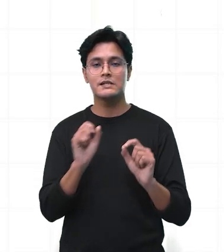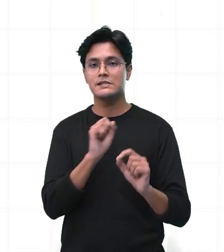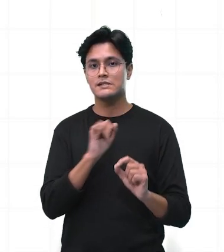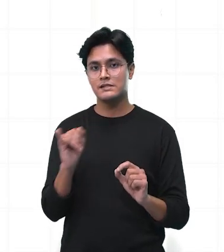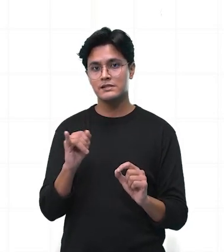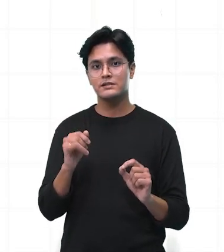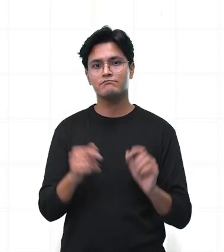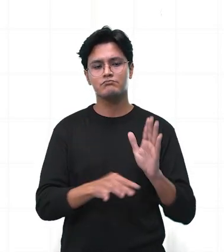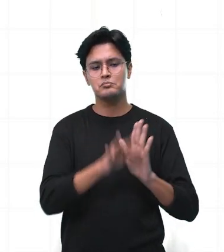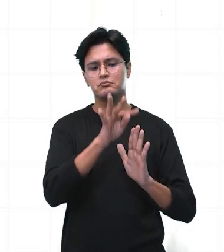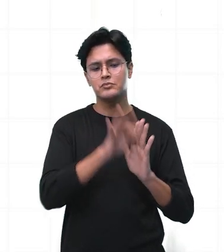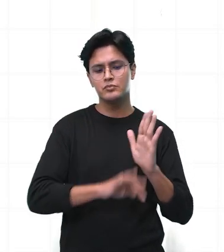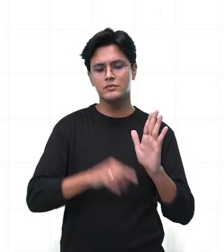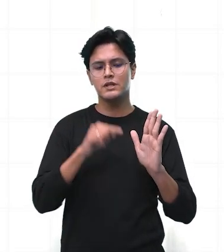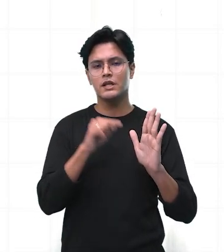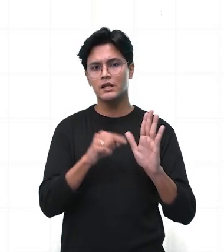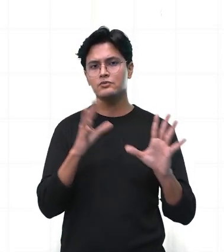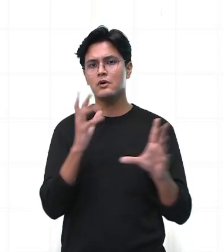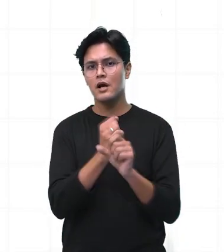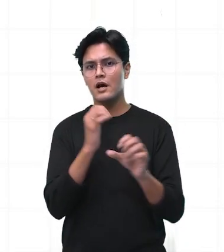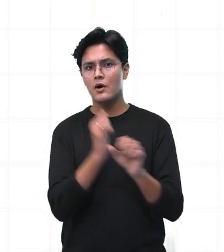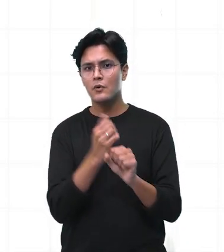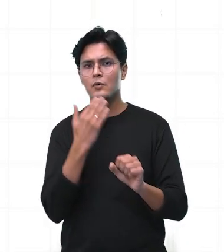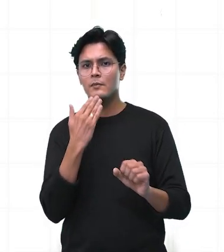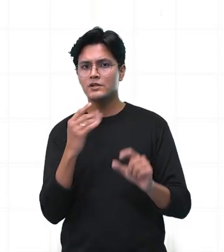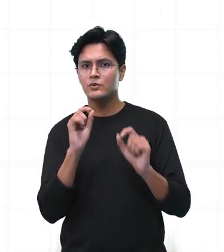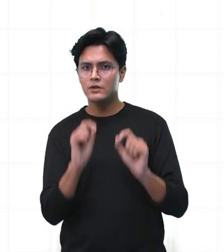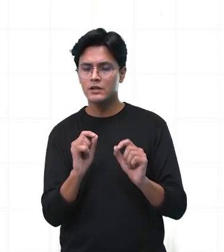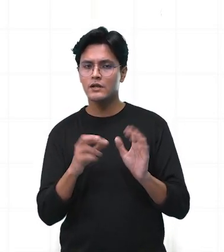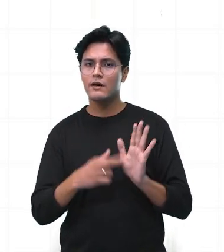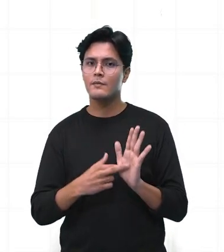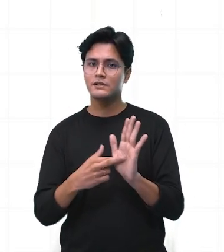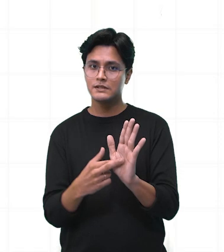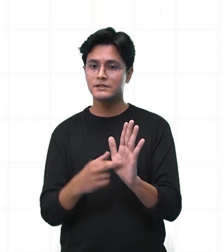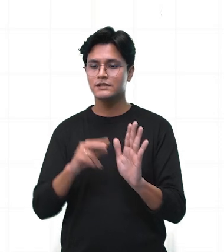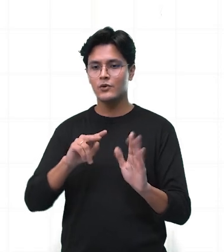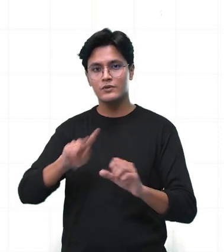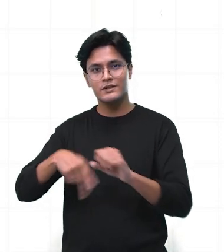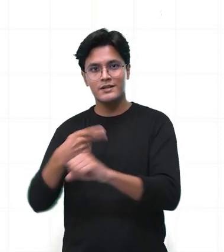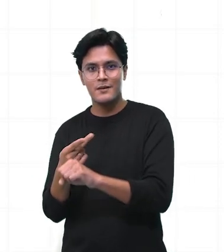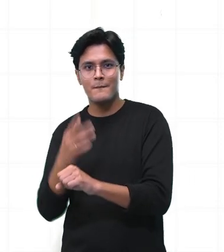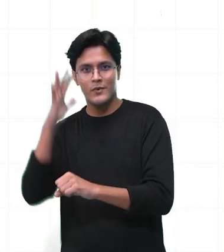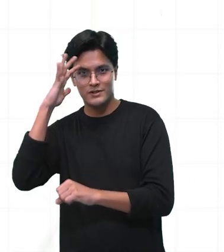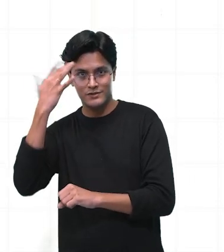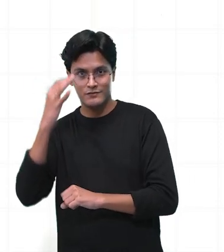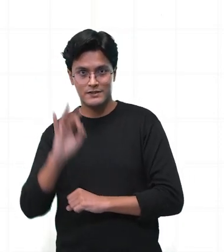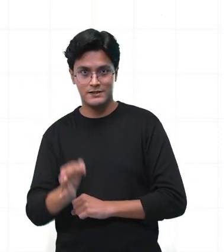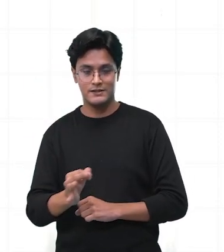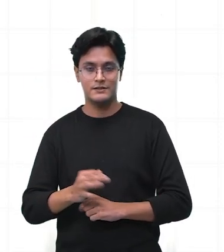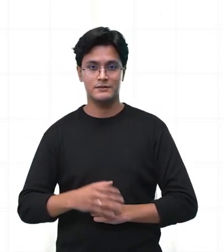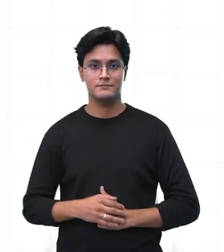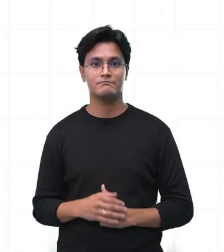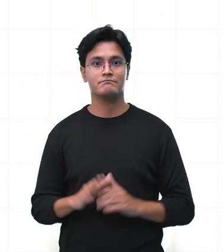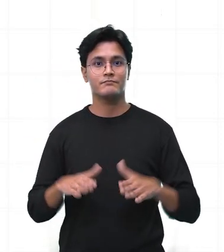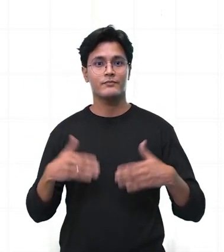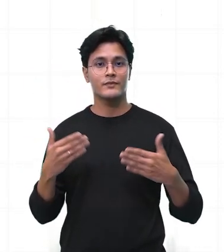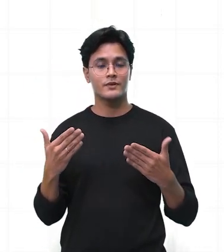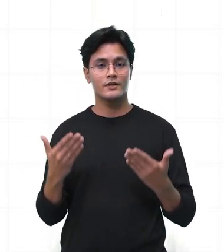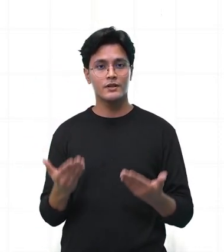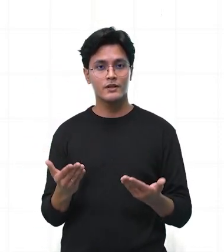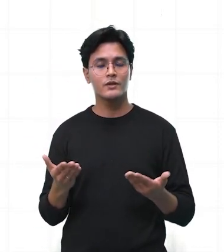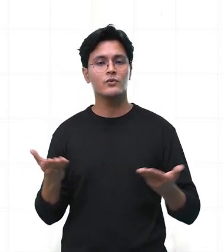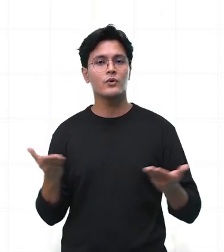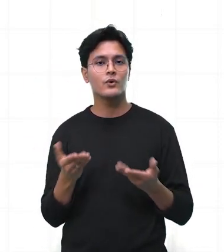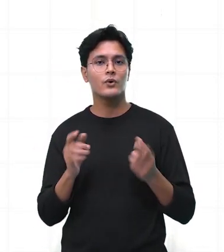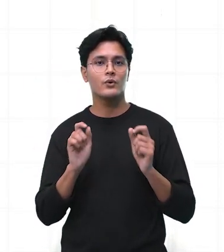estiver precisando ali que você faça a representação e depois resolva, tá certo? Então, vamos lá para a